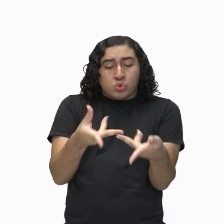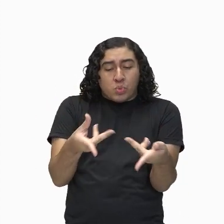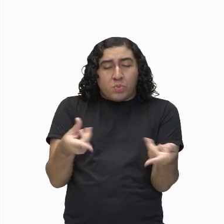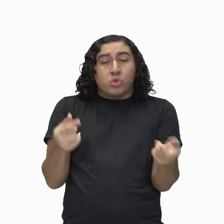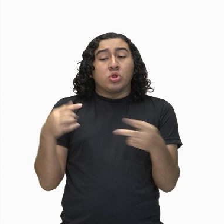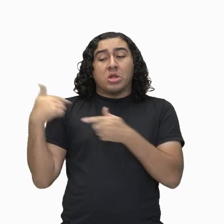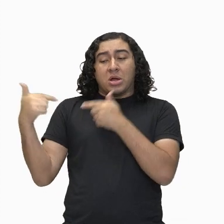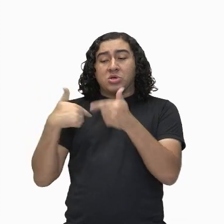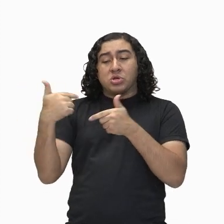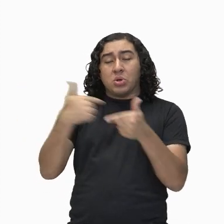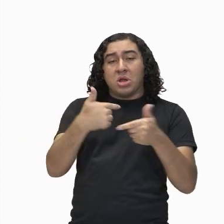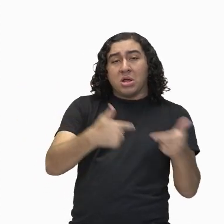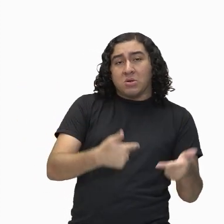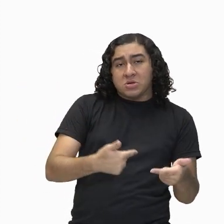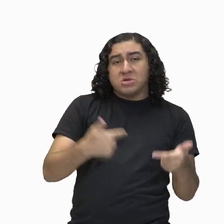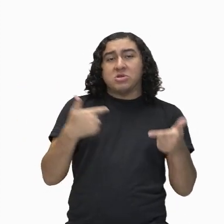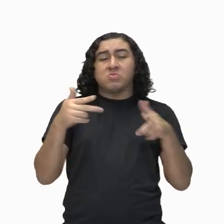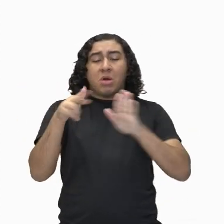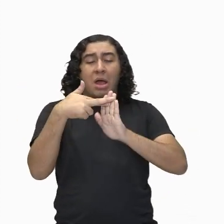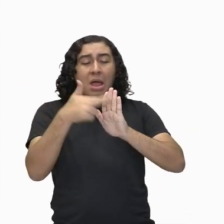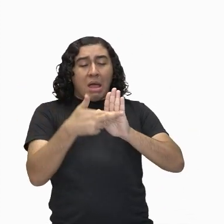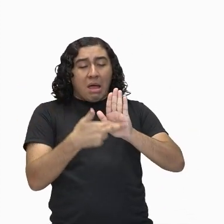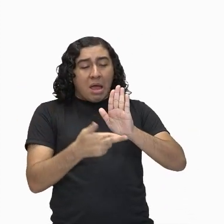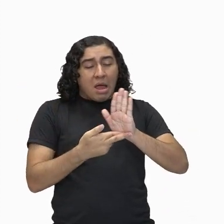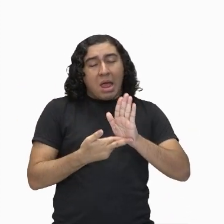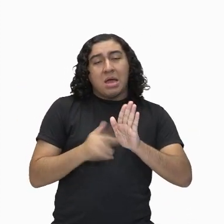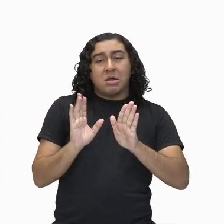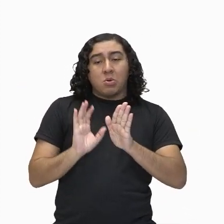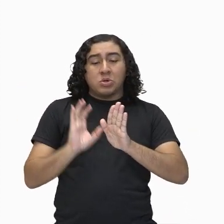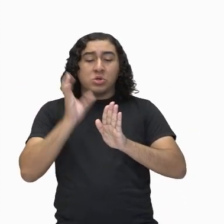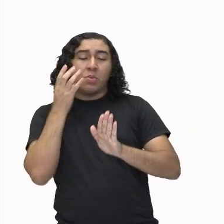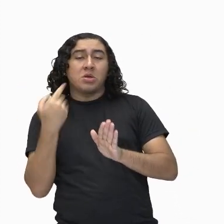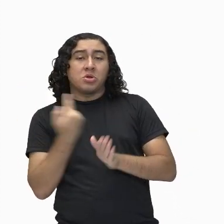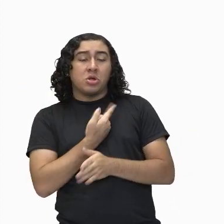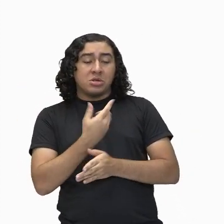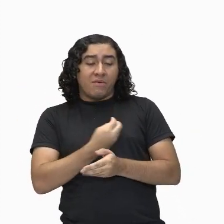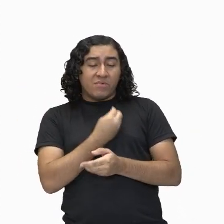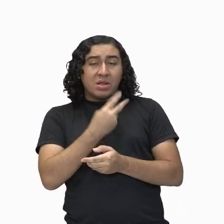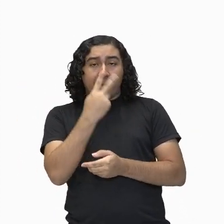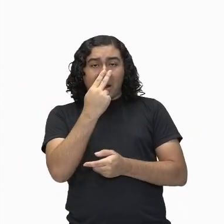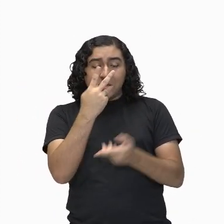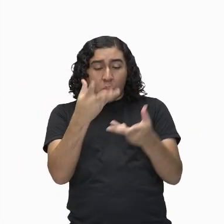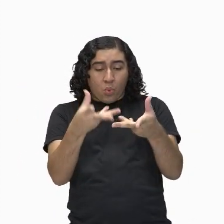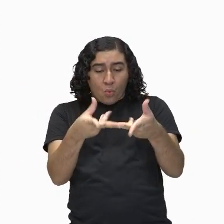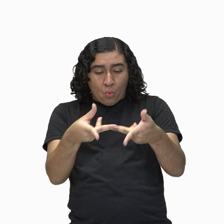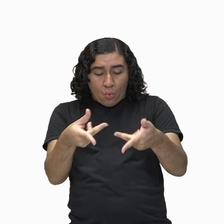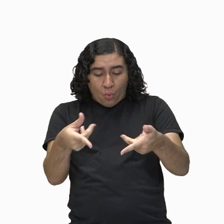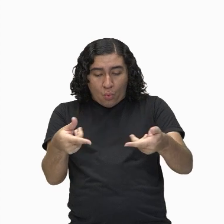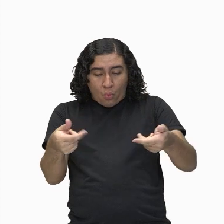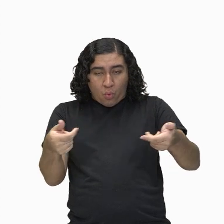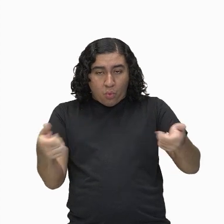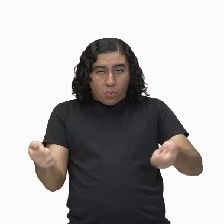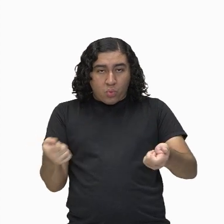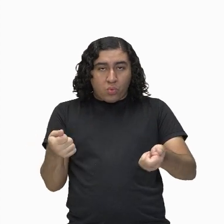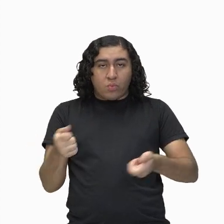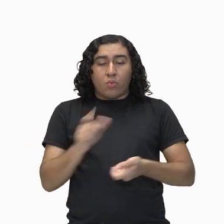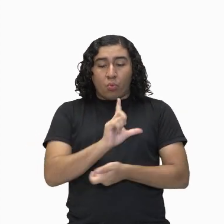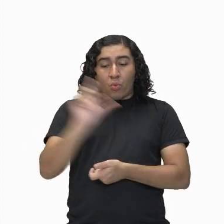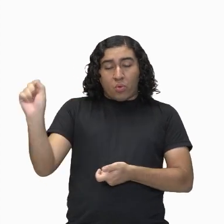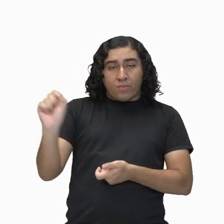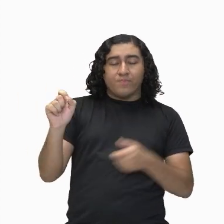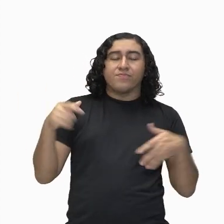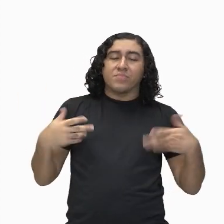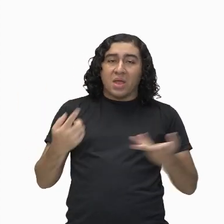valores, todas as coisas importantes que acontecem no nosso existir, tá bom? Então, a ideia de Bauman aí nessa modernidade